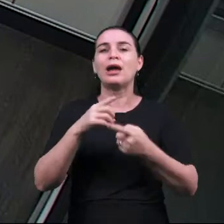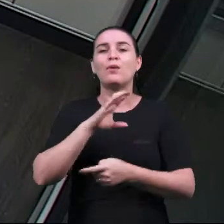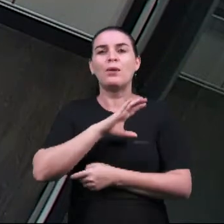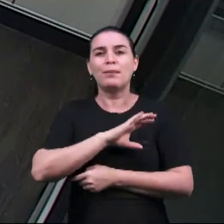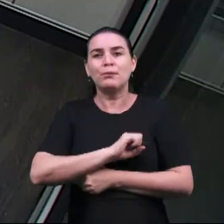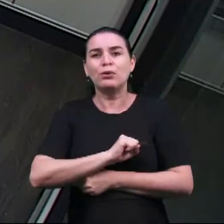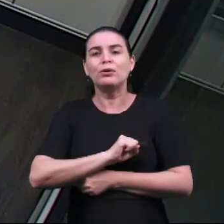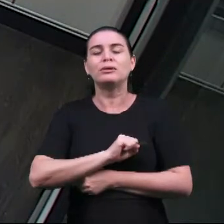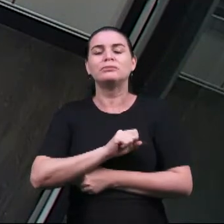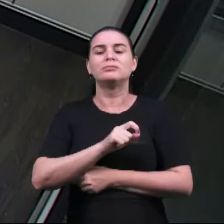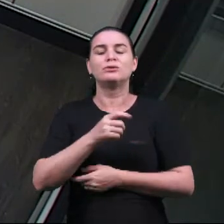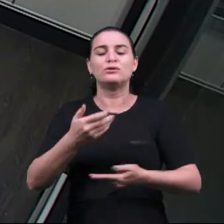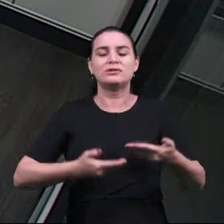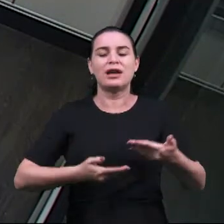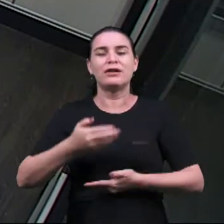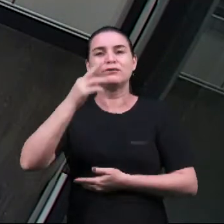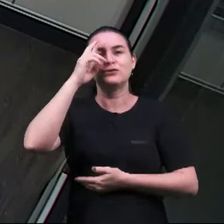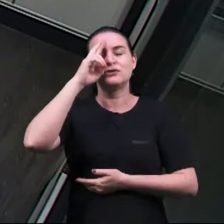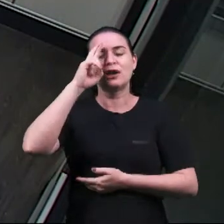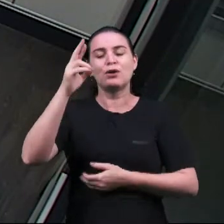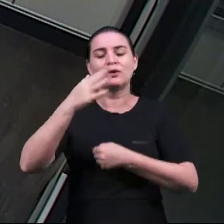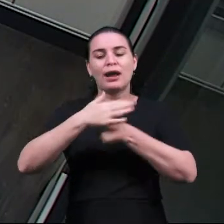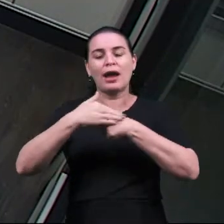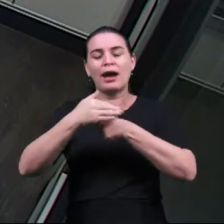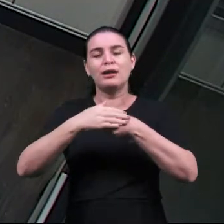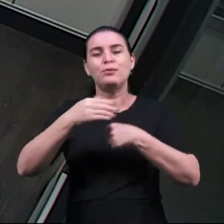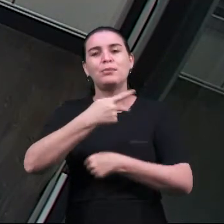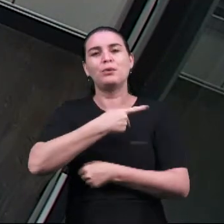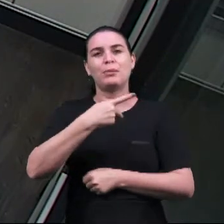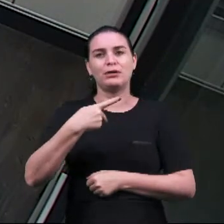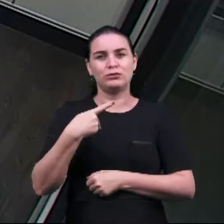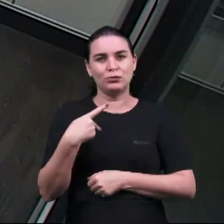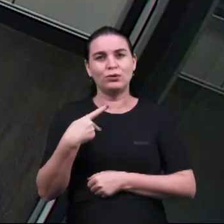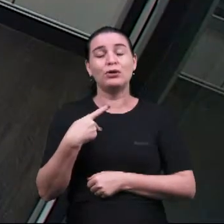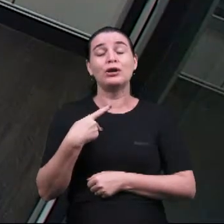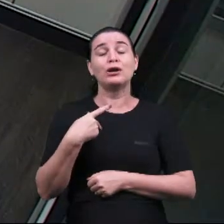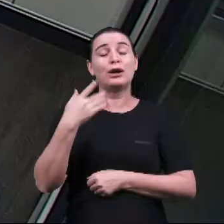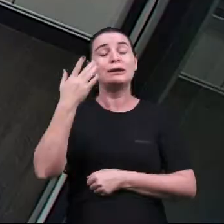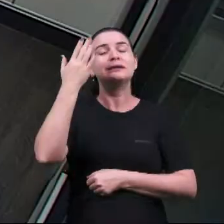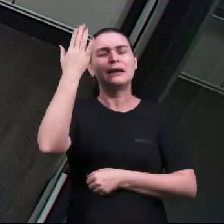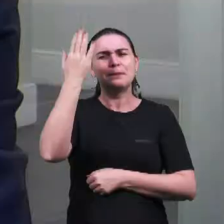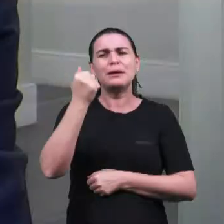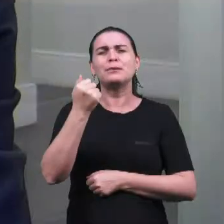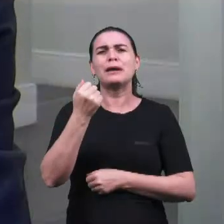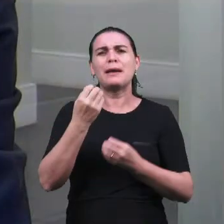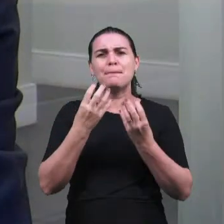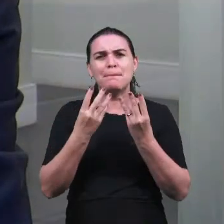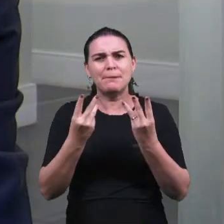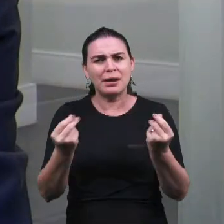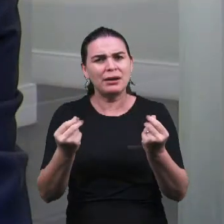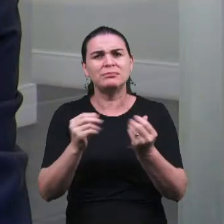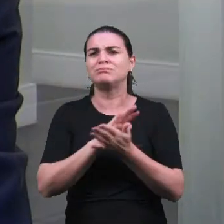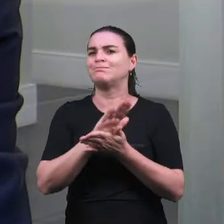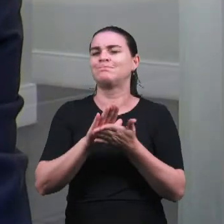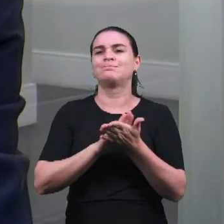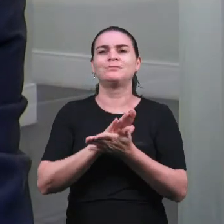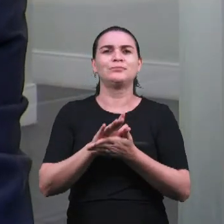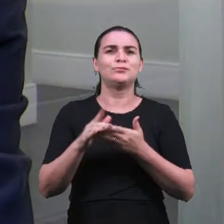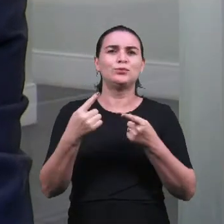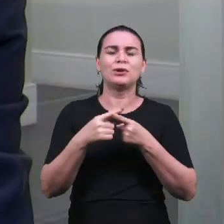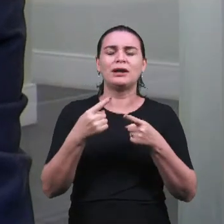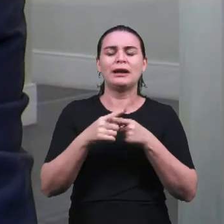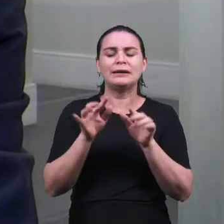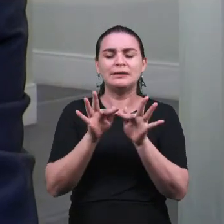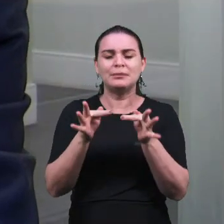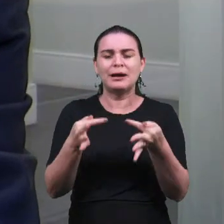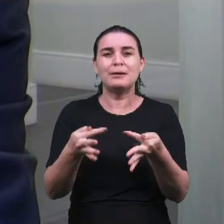ovelhas, né? É um carinho que nós sabemos que não merecemos, porque lógico que a ovelha, na simplicidade,